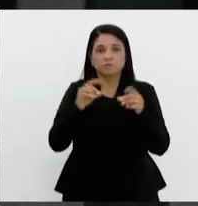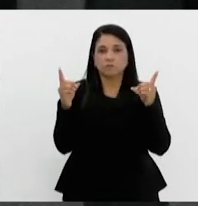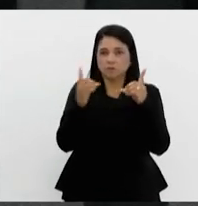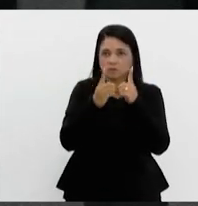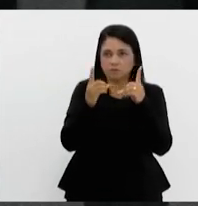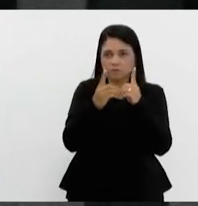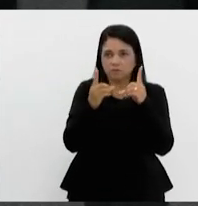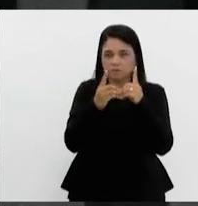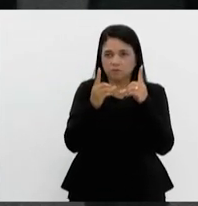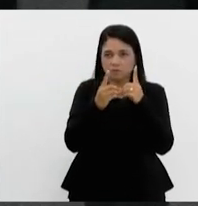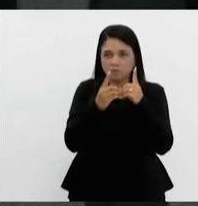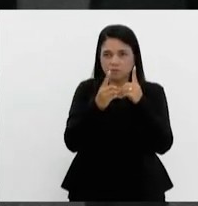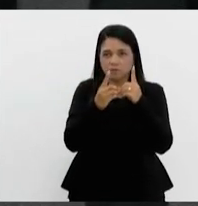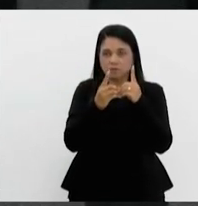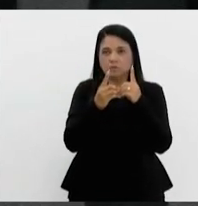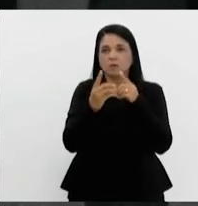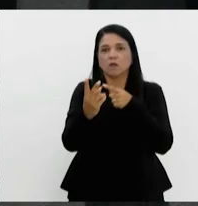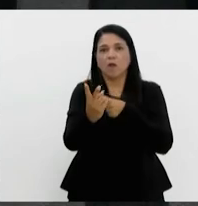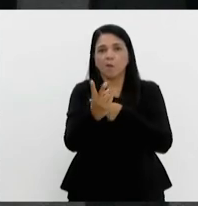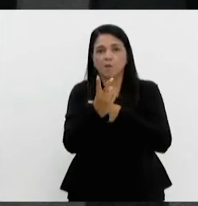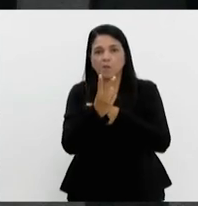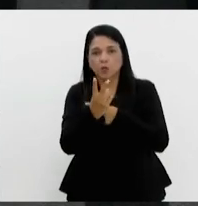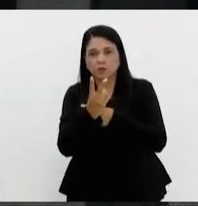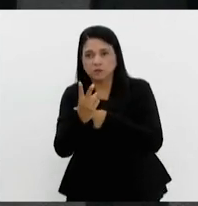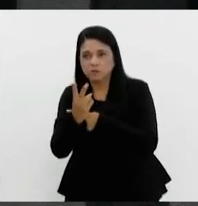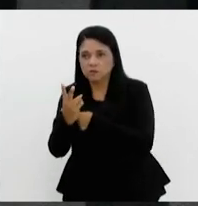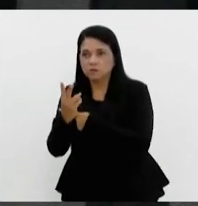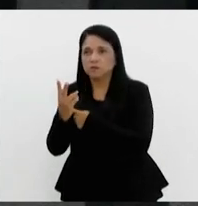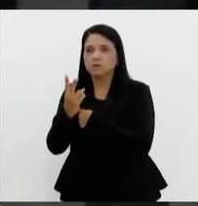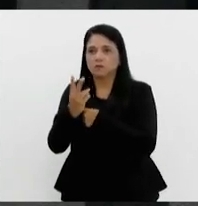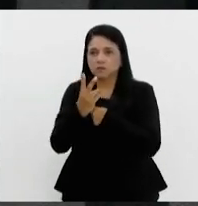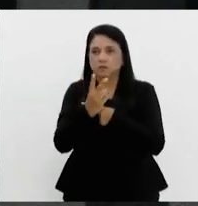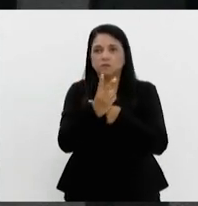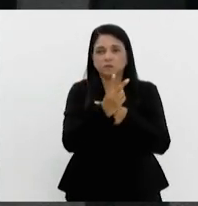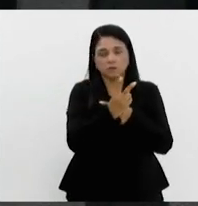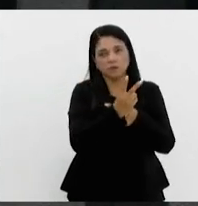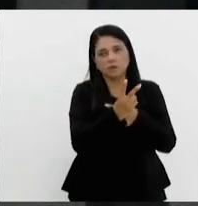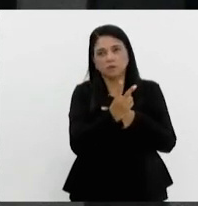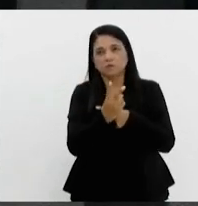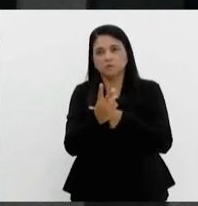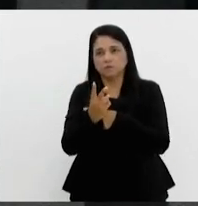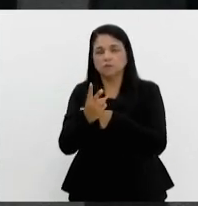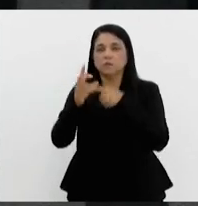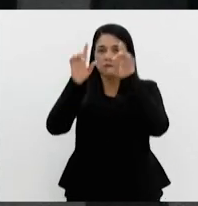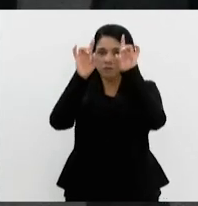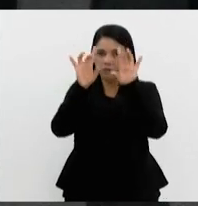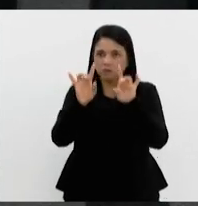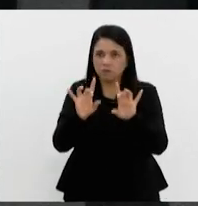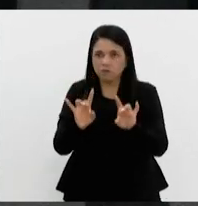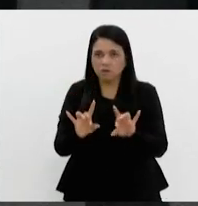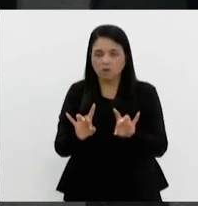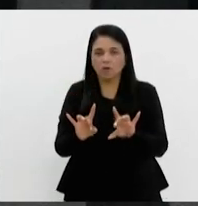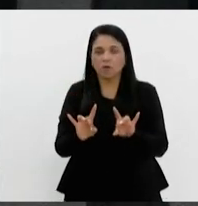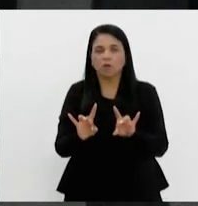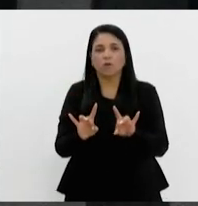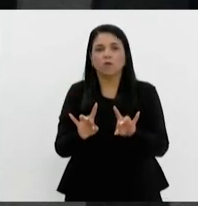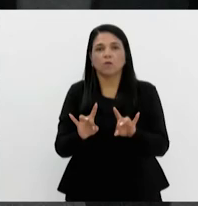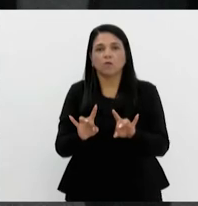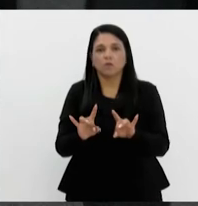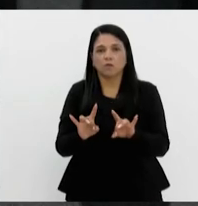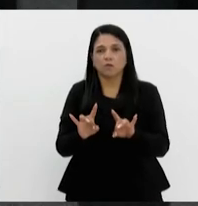também à proteção aos direitos aos adolescentes, em especial aqueles que